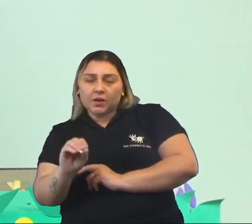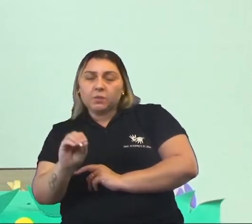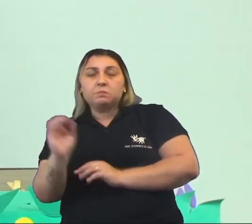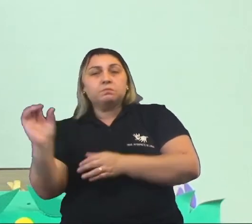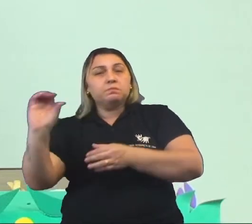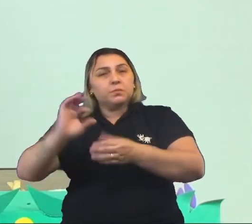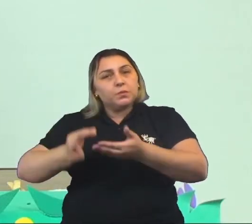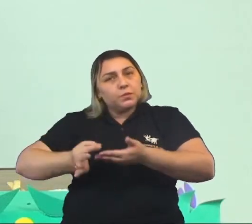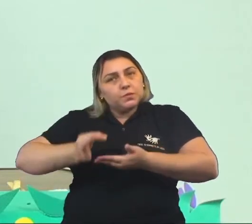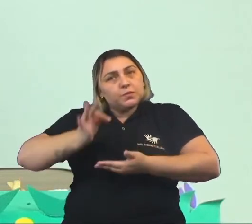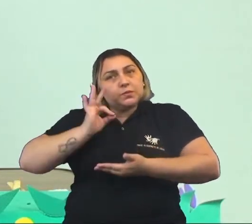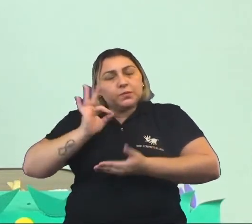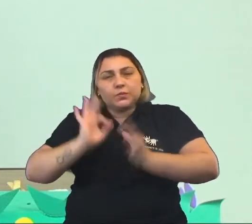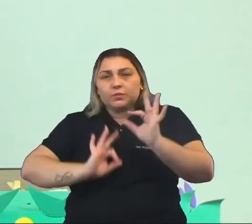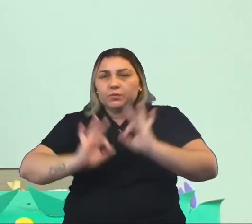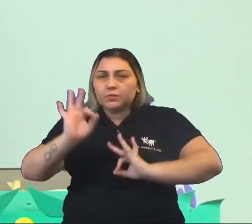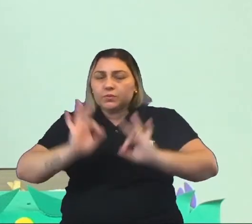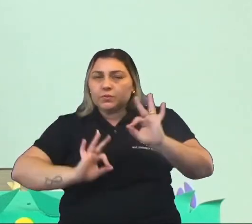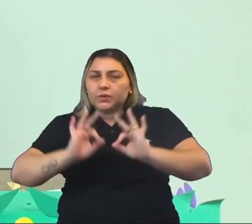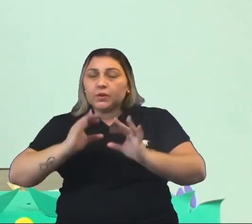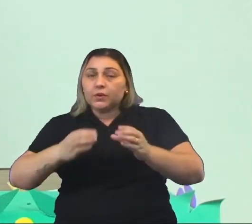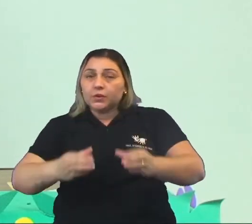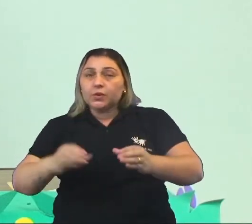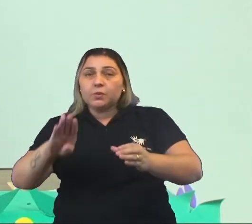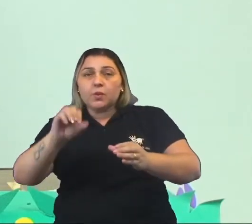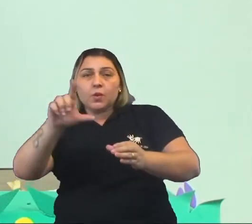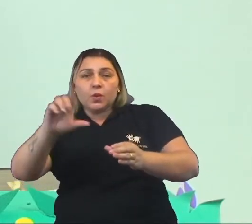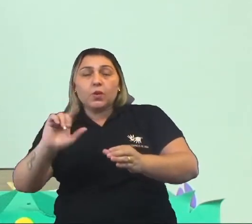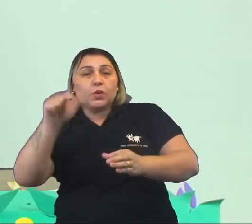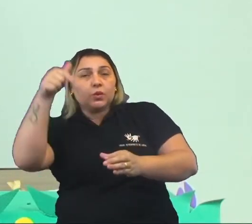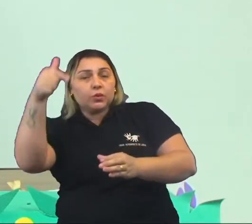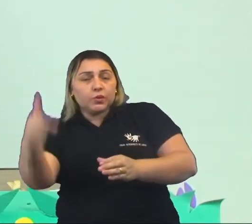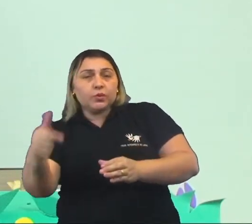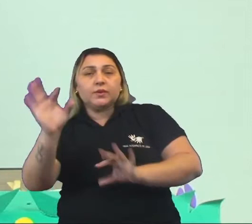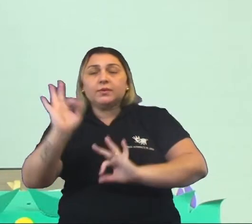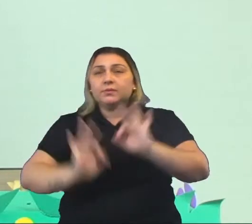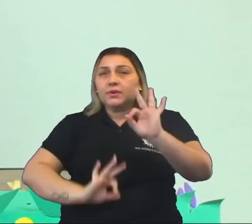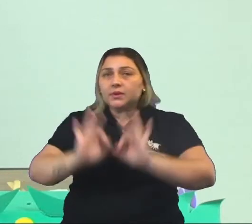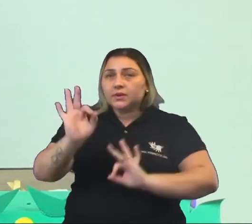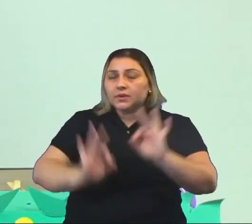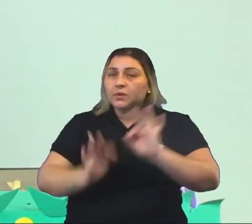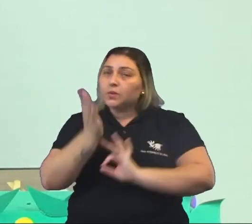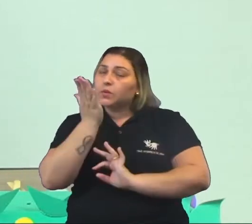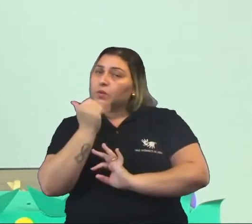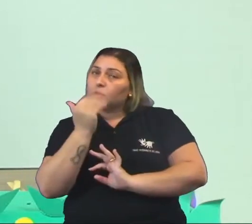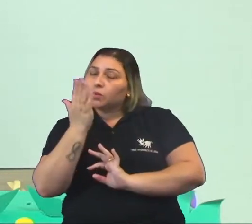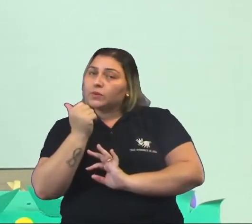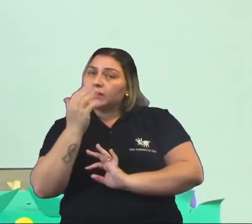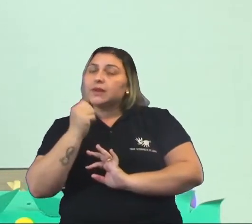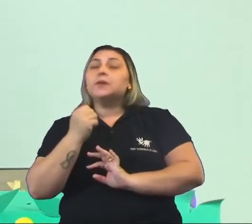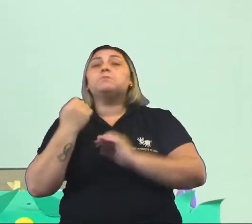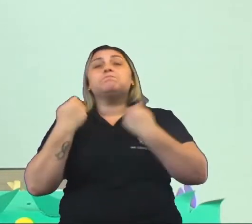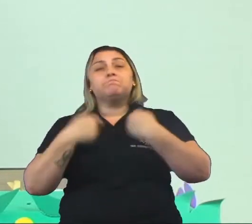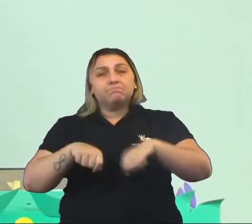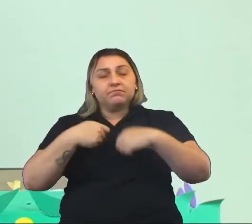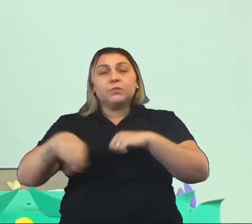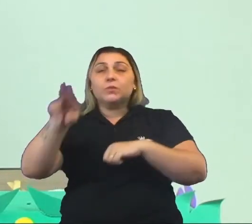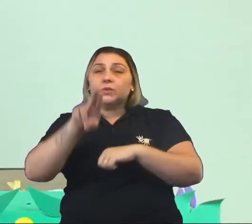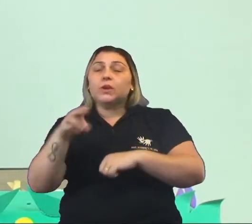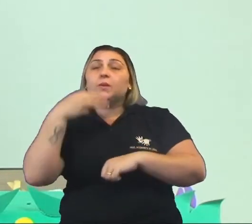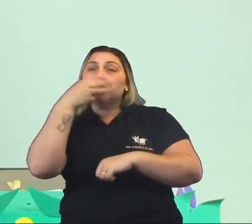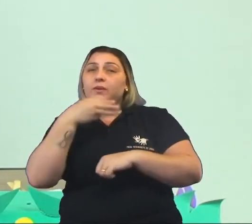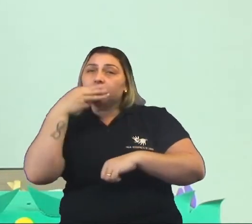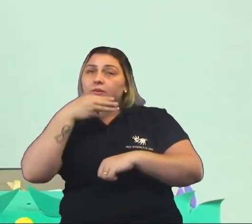colocar nos preparativos de bolo ou em outros preparativos de comidas que era necessário utilizar o